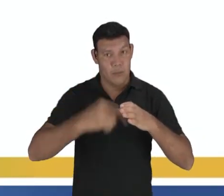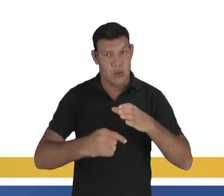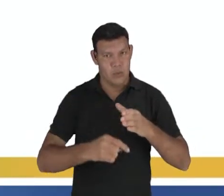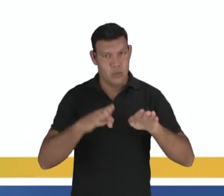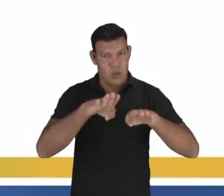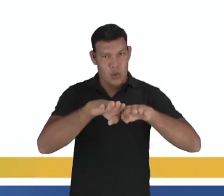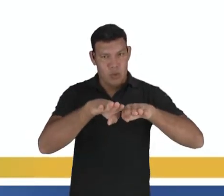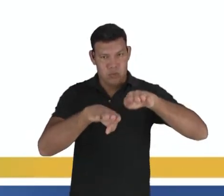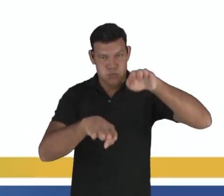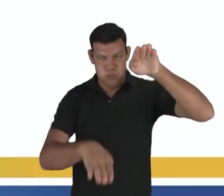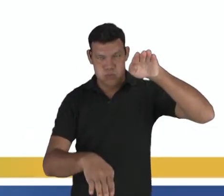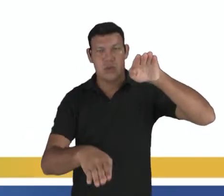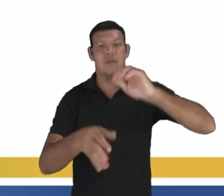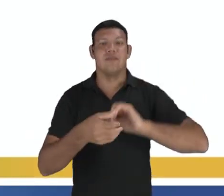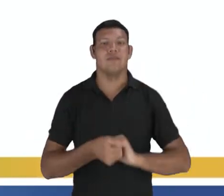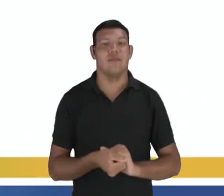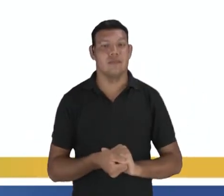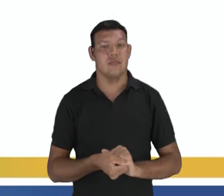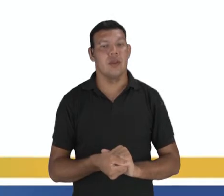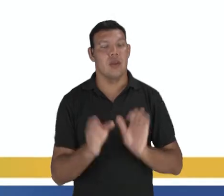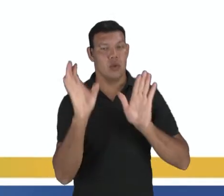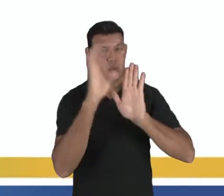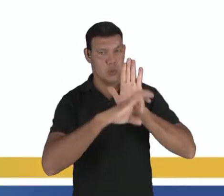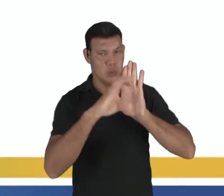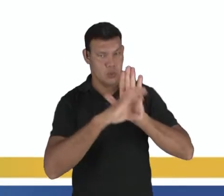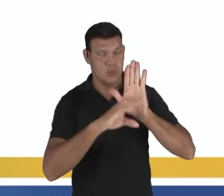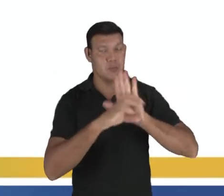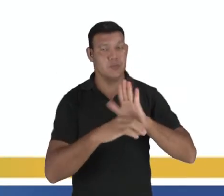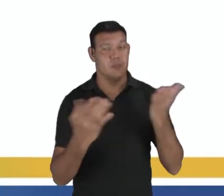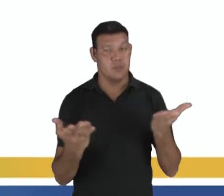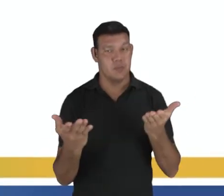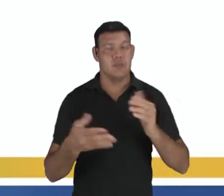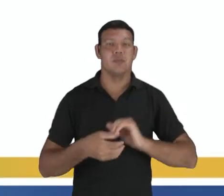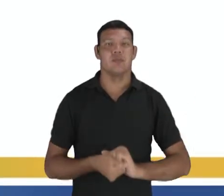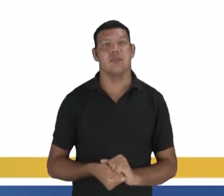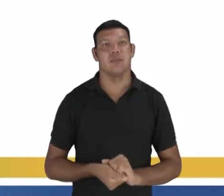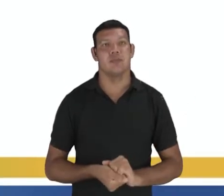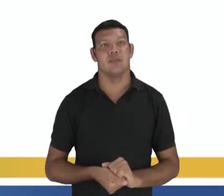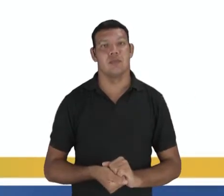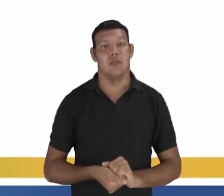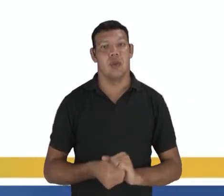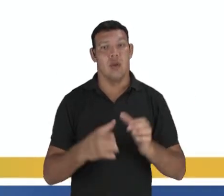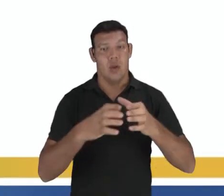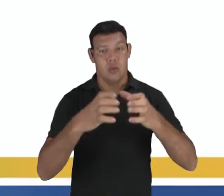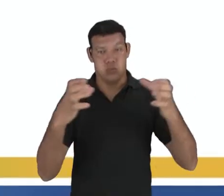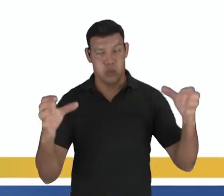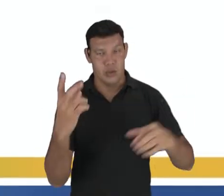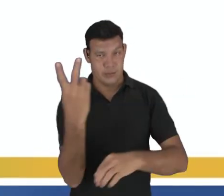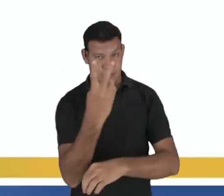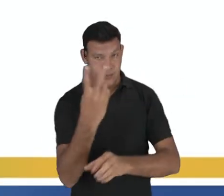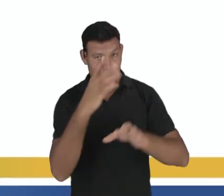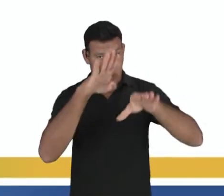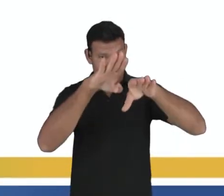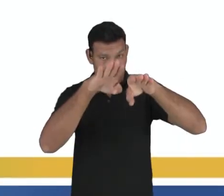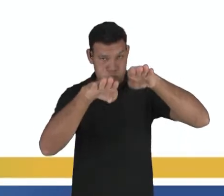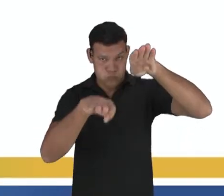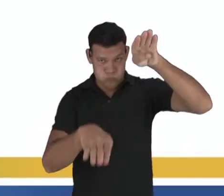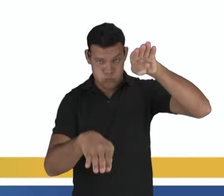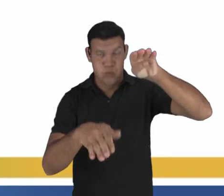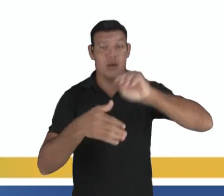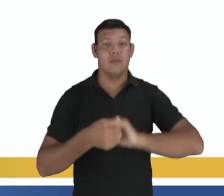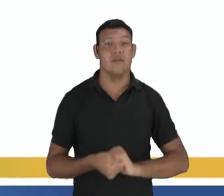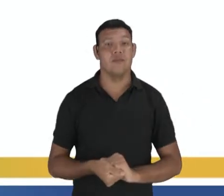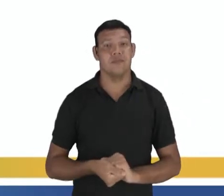grandeza inversamente proporcional no seu conceito. Então olha só, duas grandezas são inversamente